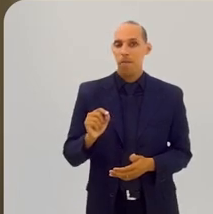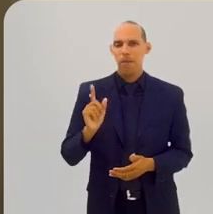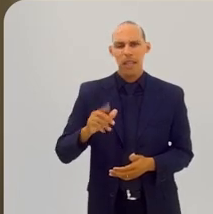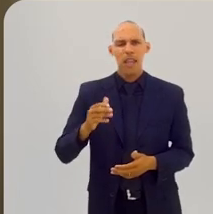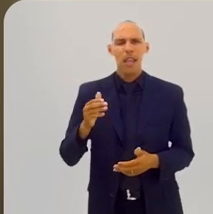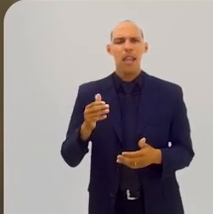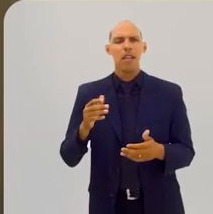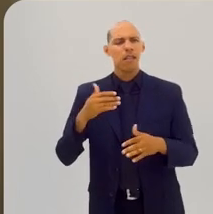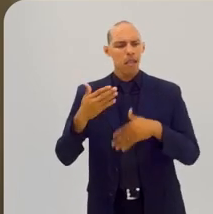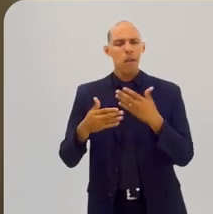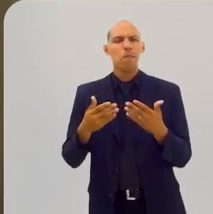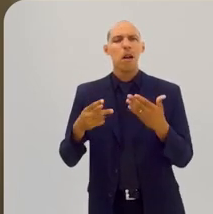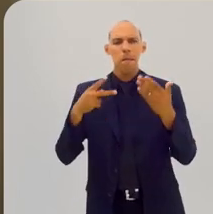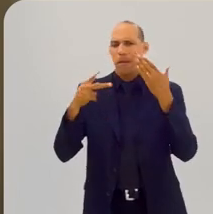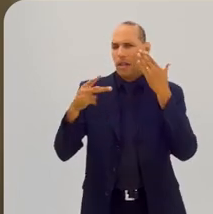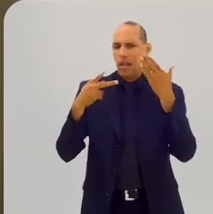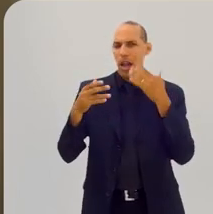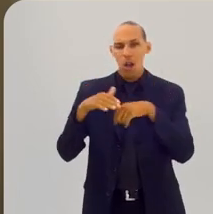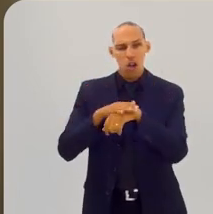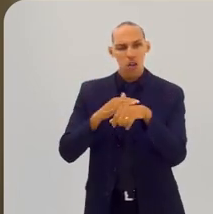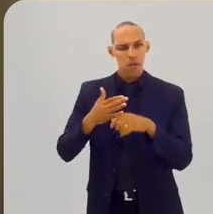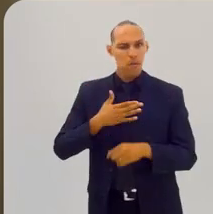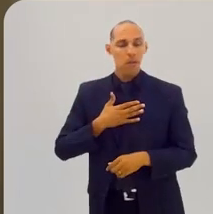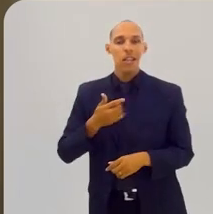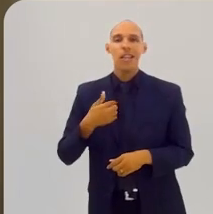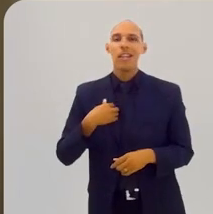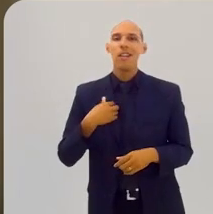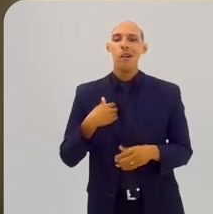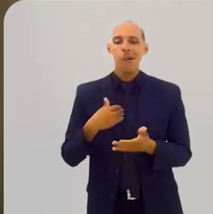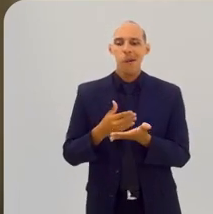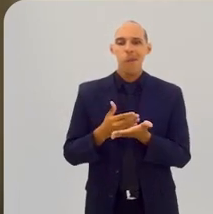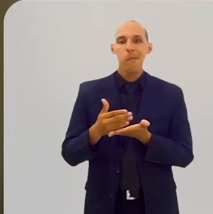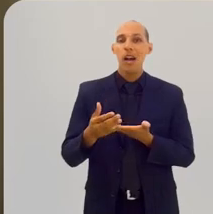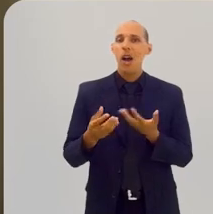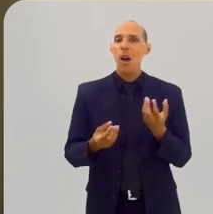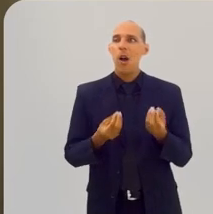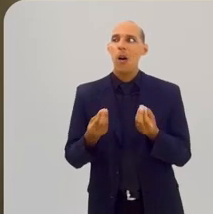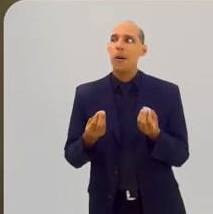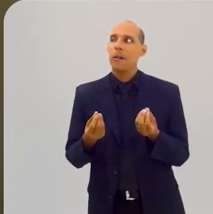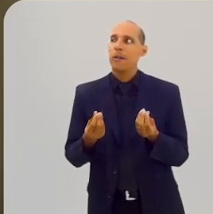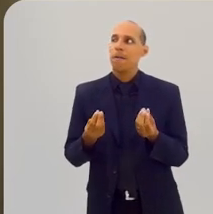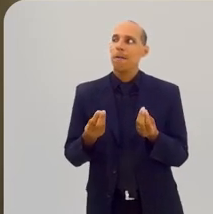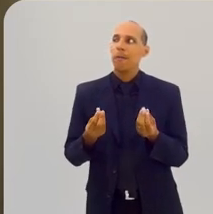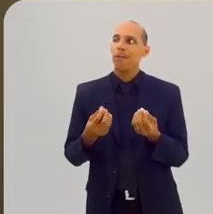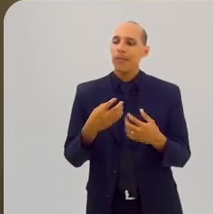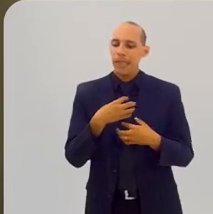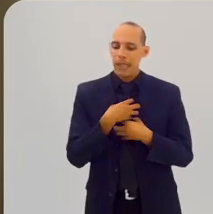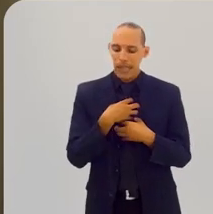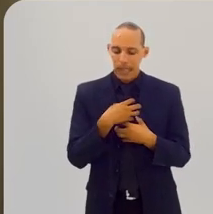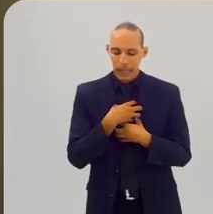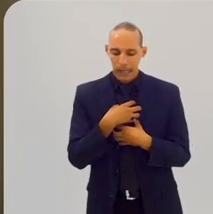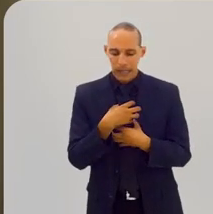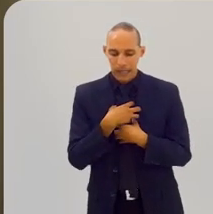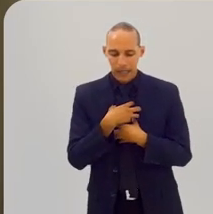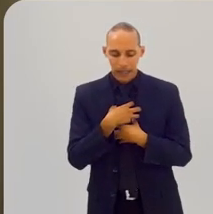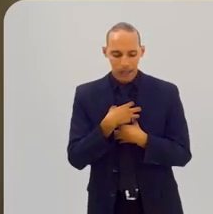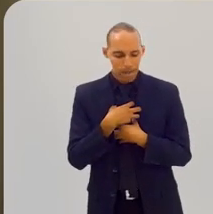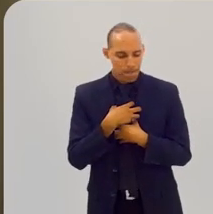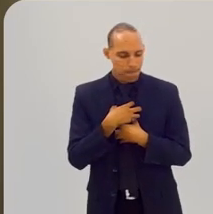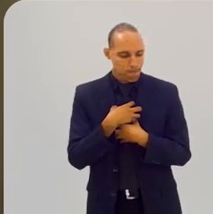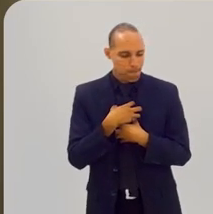o psiquiatra conversou comigo entende melhor eu comecei a ficar como é que eu vou dizer me senti